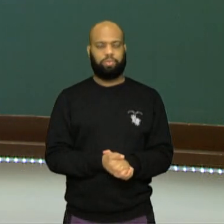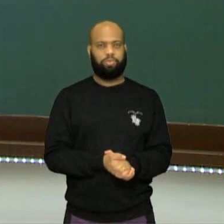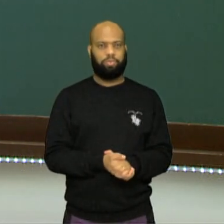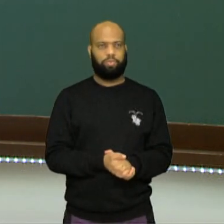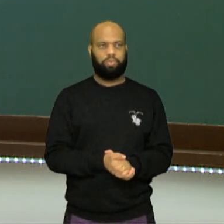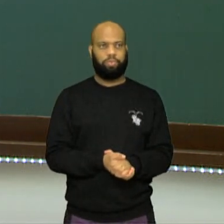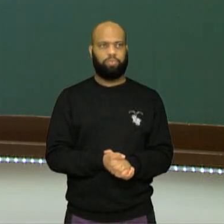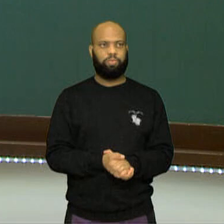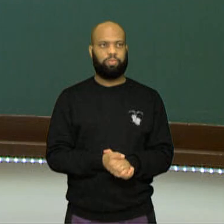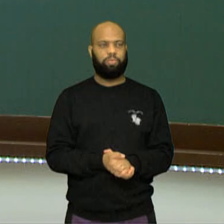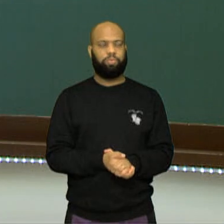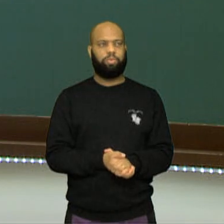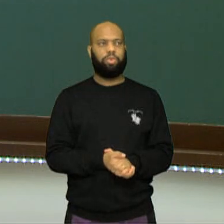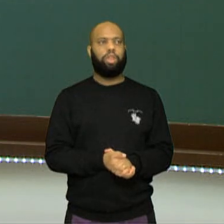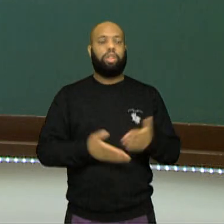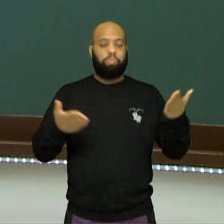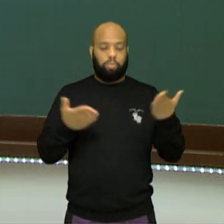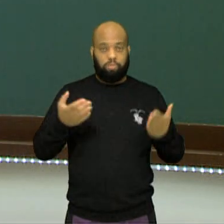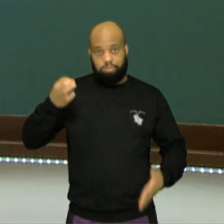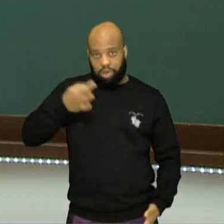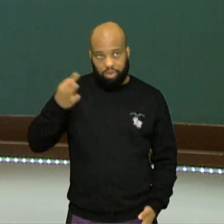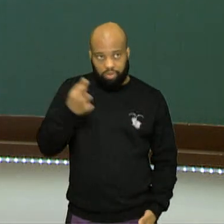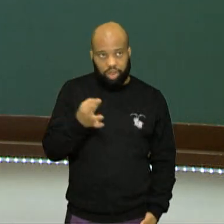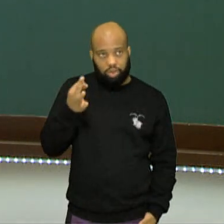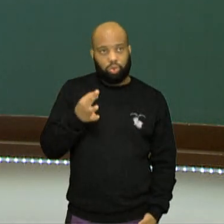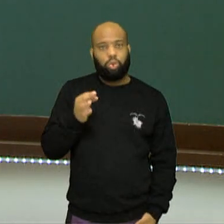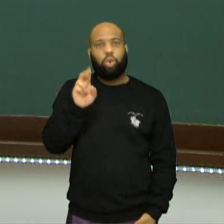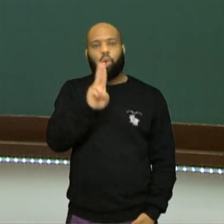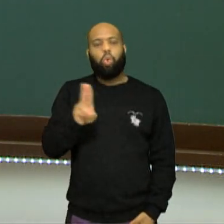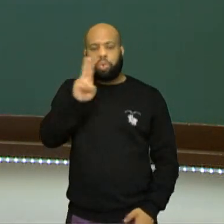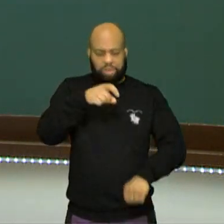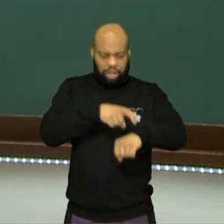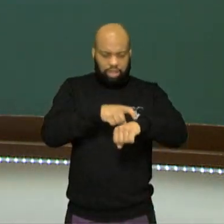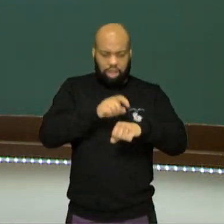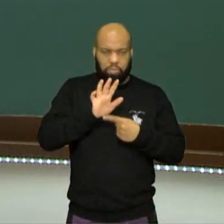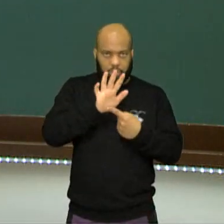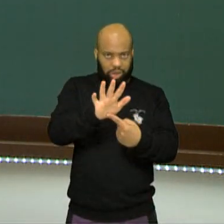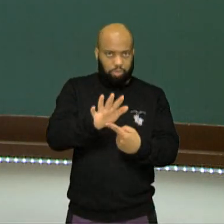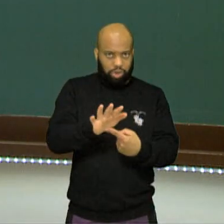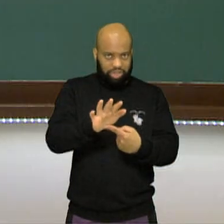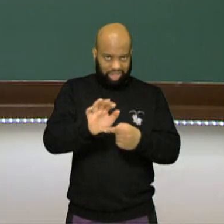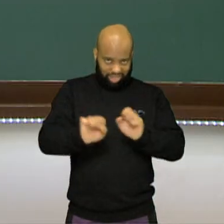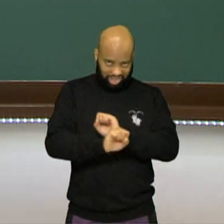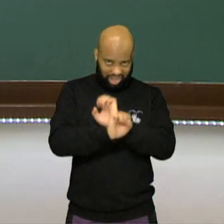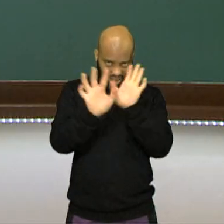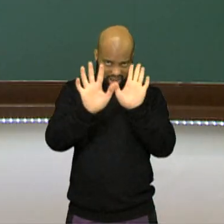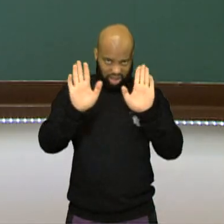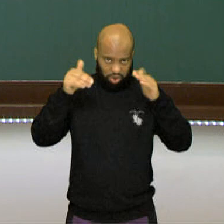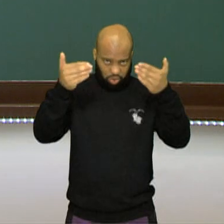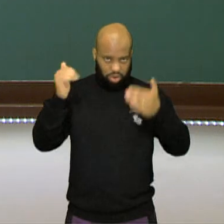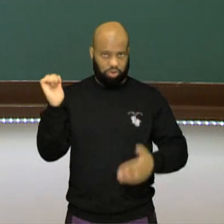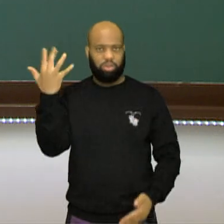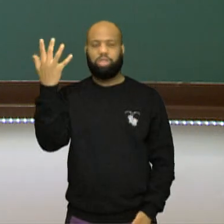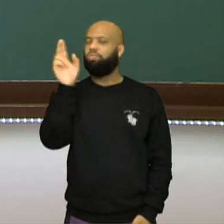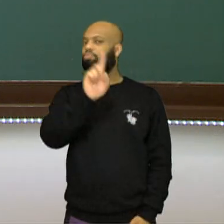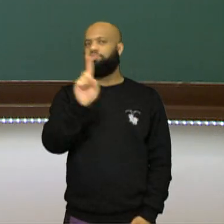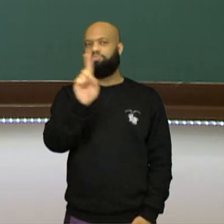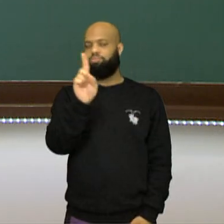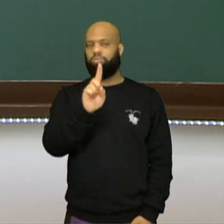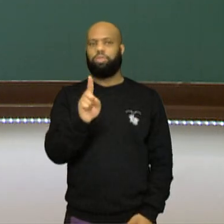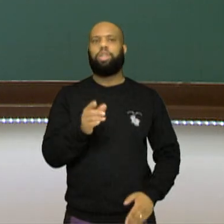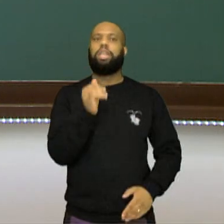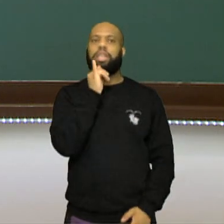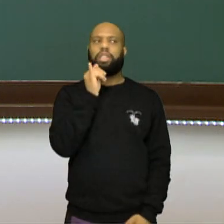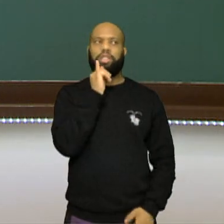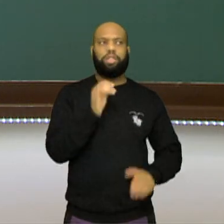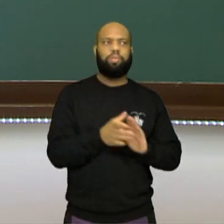ok? E no presente perfeito você não utiliza expressões de tempo em que você defina quando a ação aconteceu. Expressões